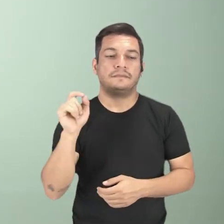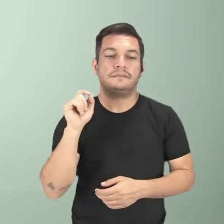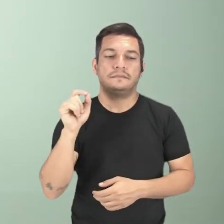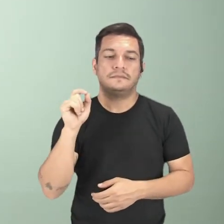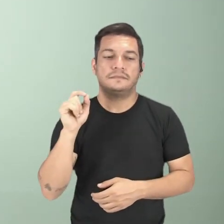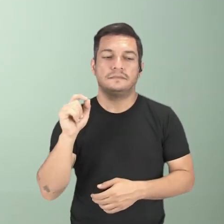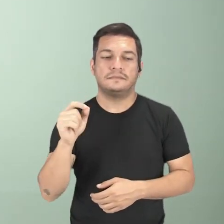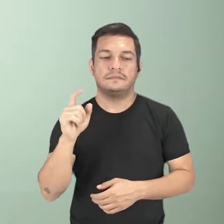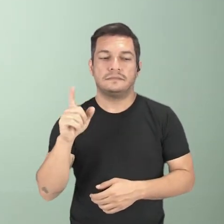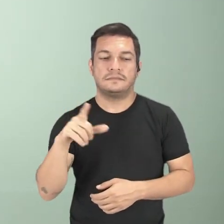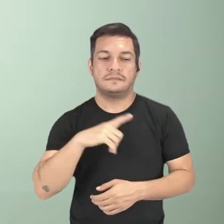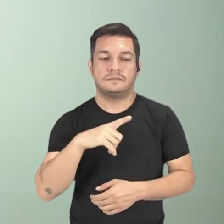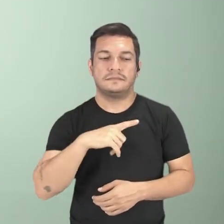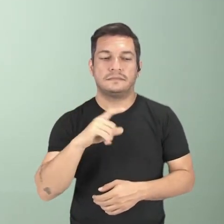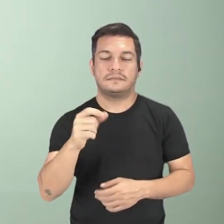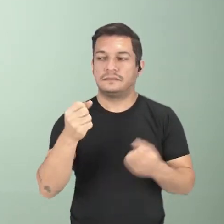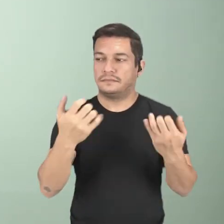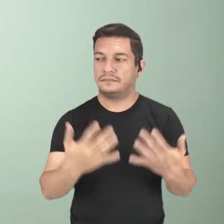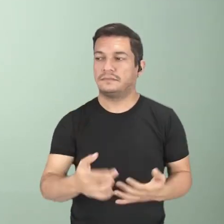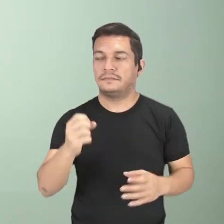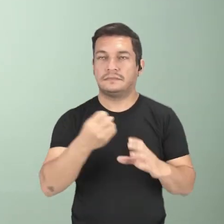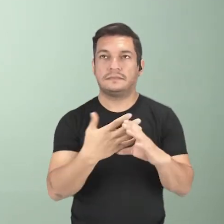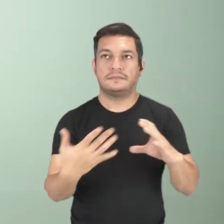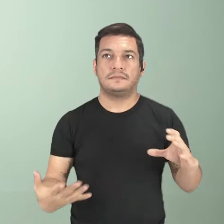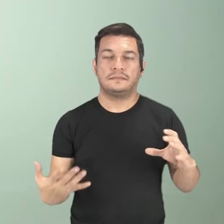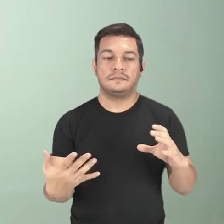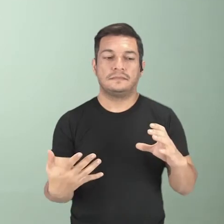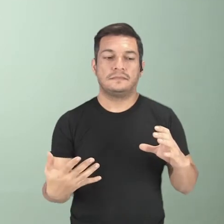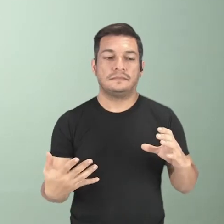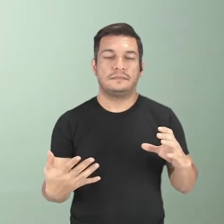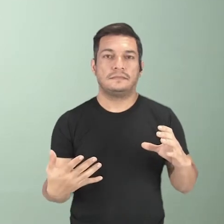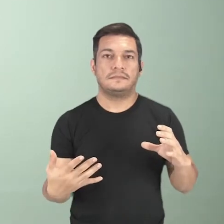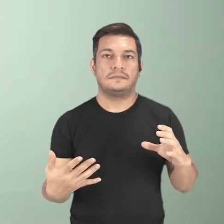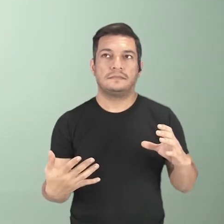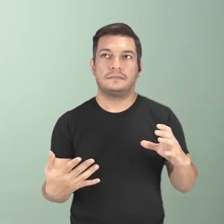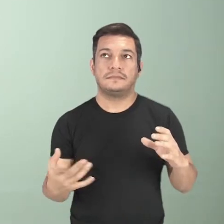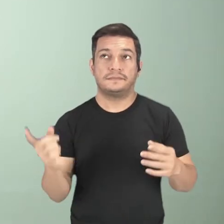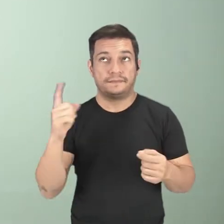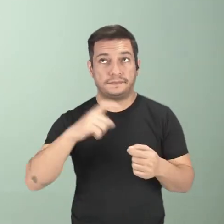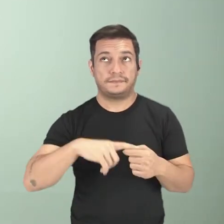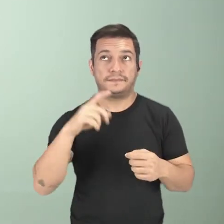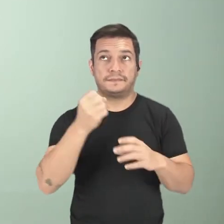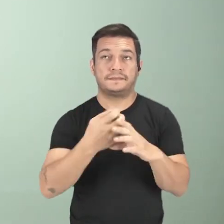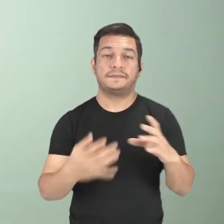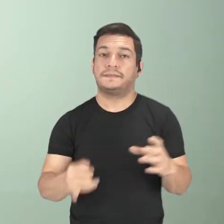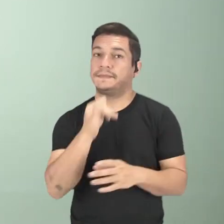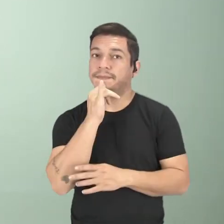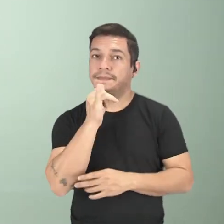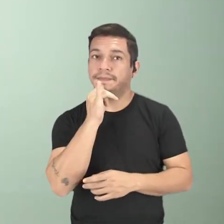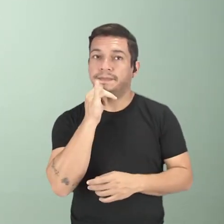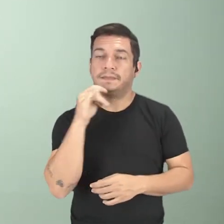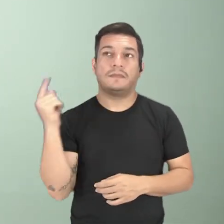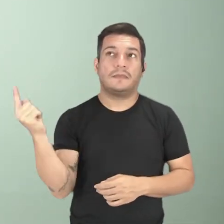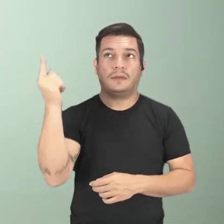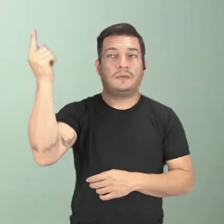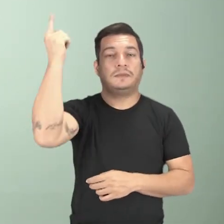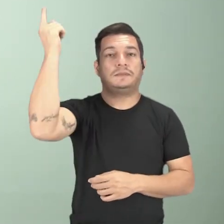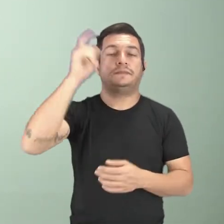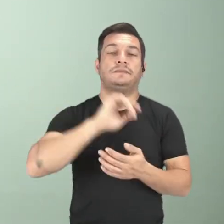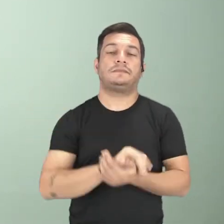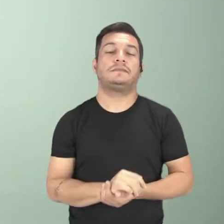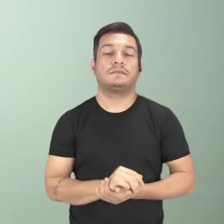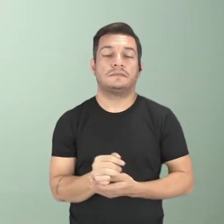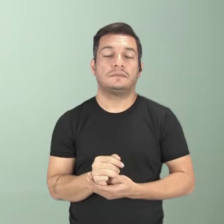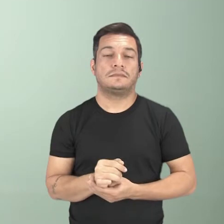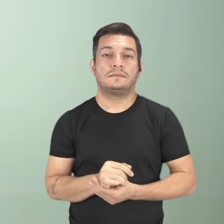também falo disso aí, eu estou falando de características. Então, vamos voltar à característica, por exemplo, a altura, Se